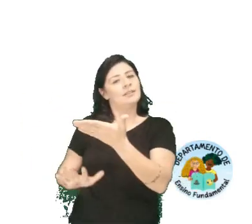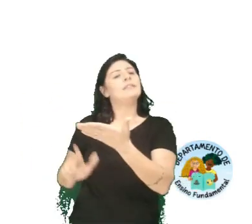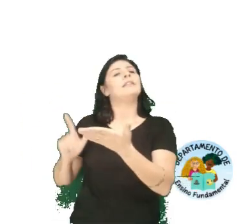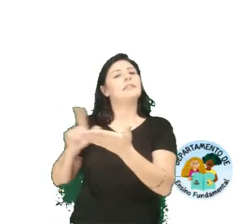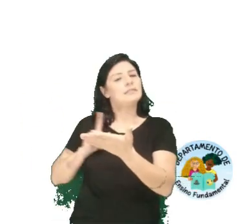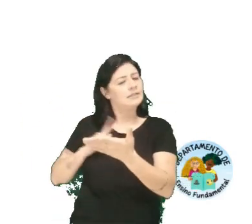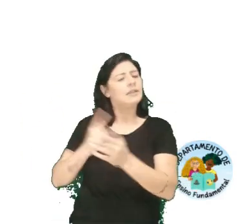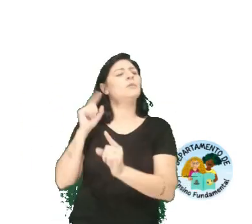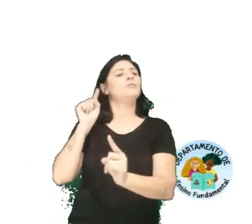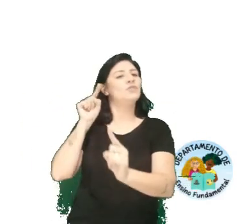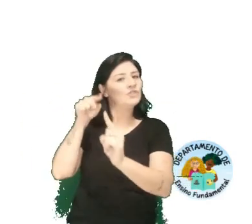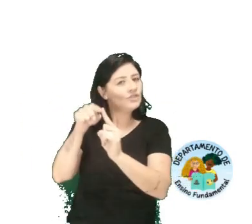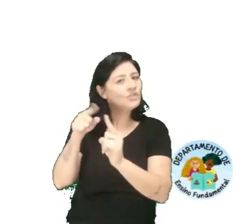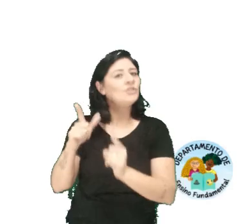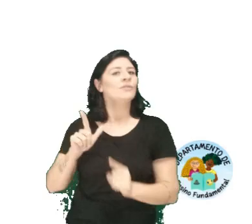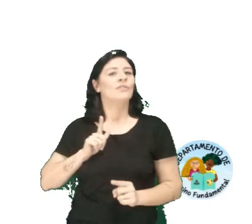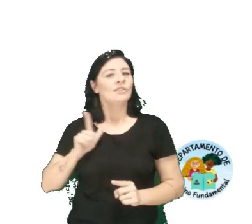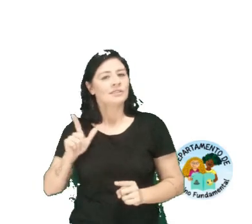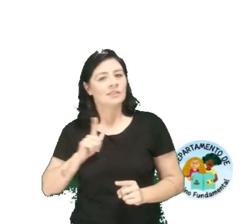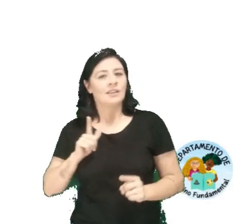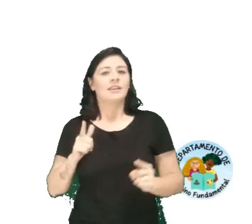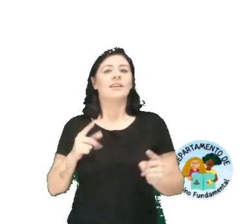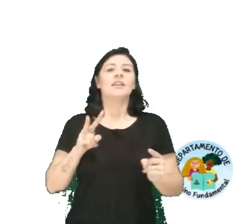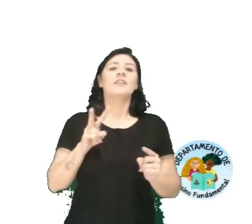ele tem um objetivo e